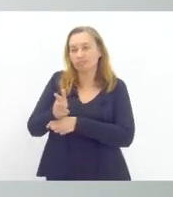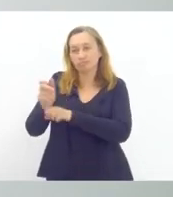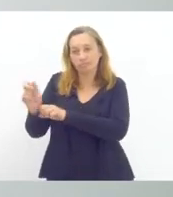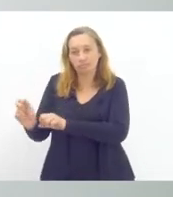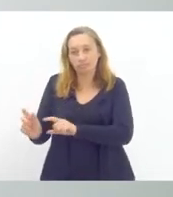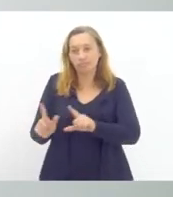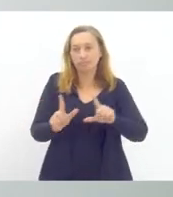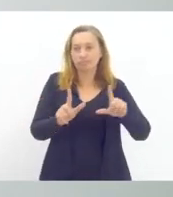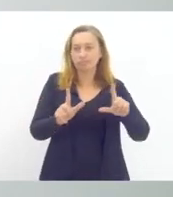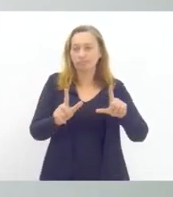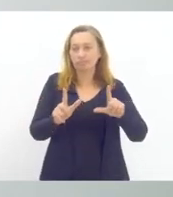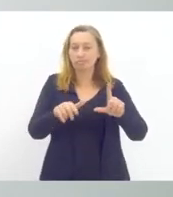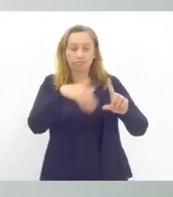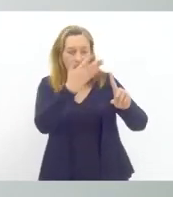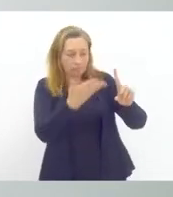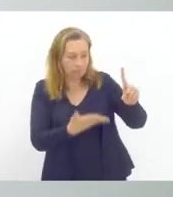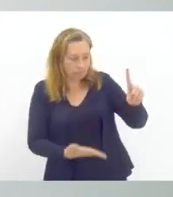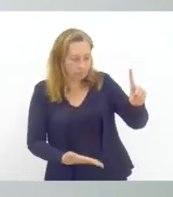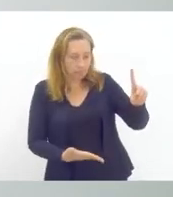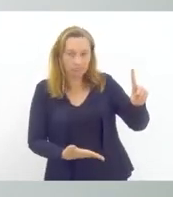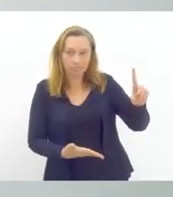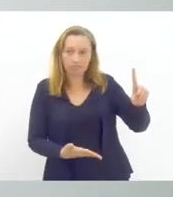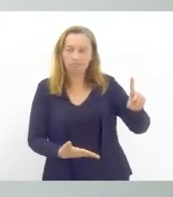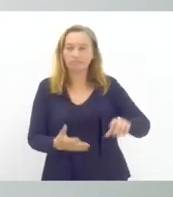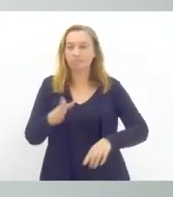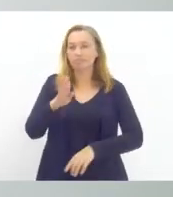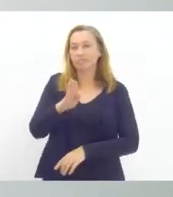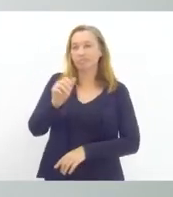feito em homenagem ao